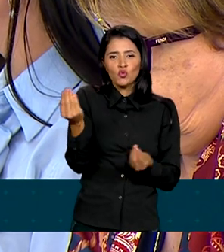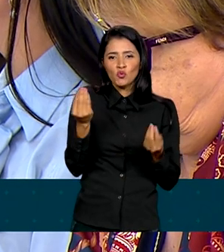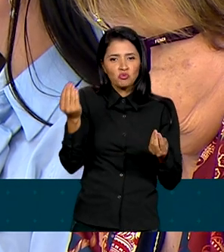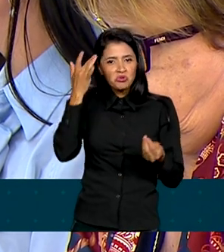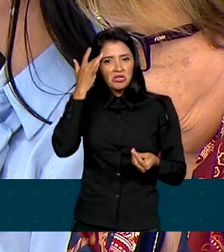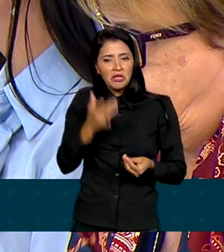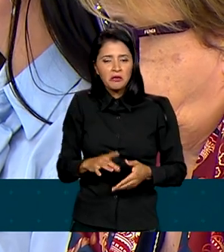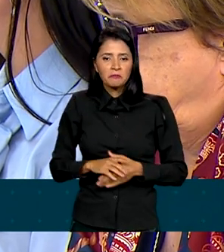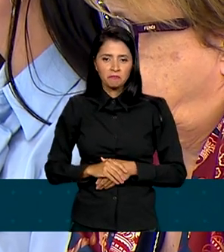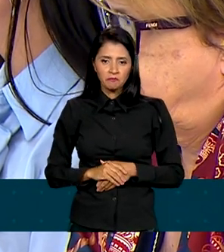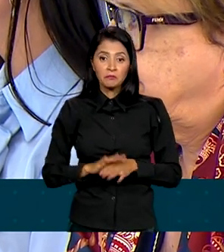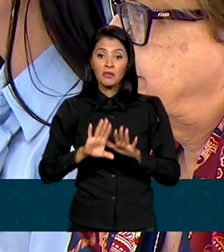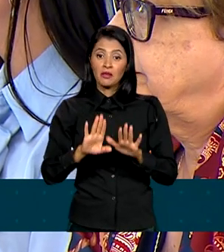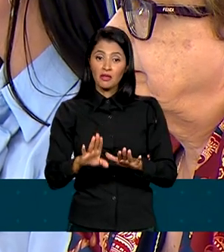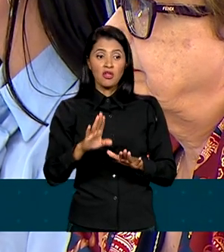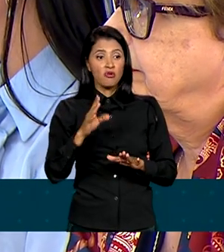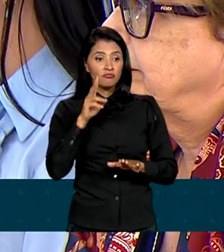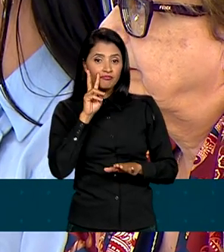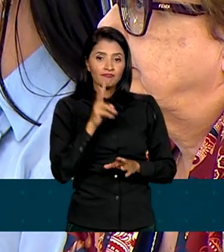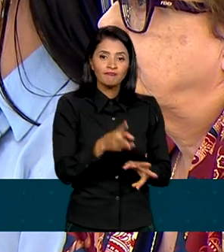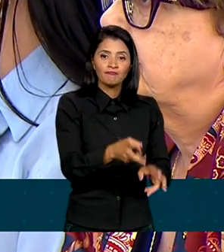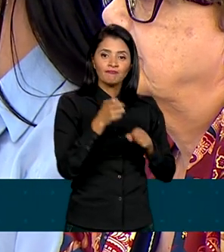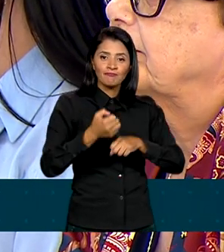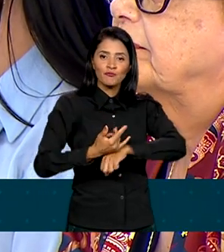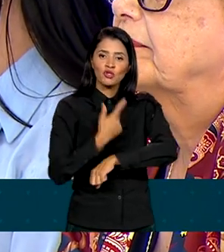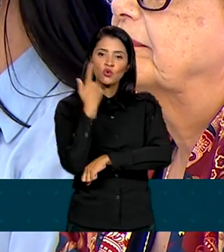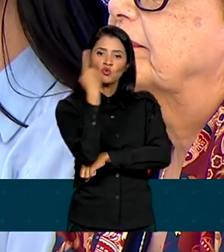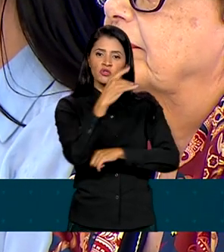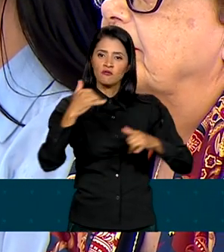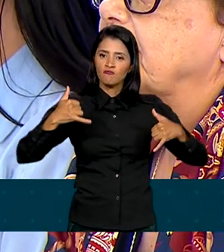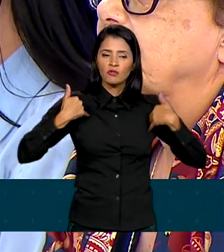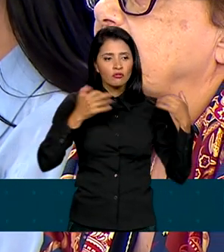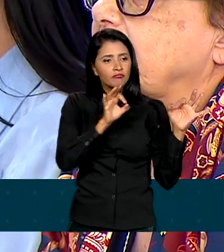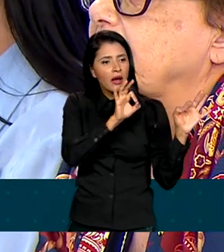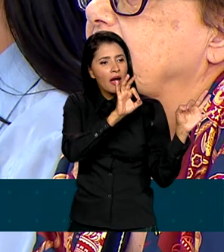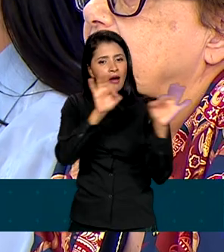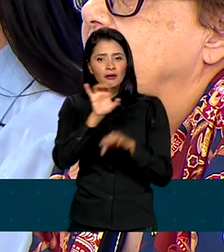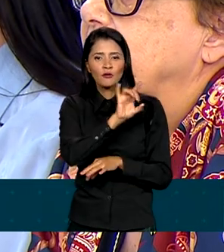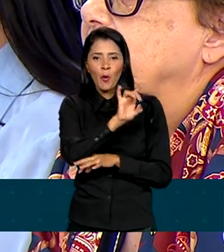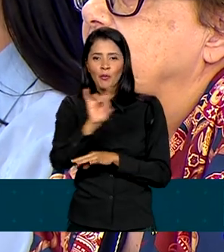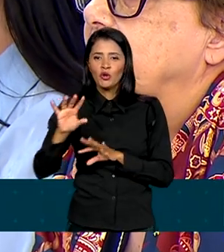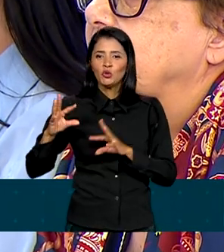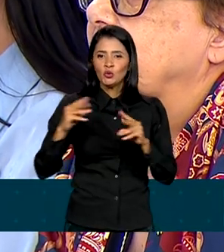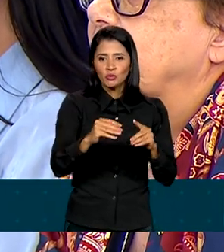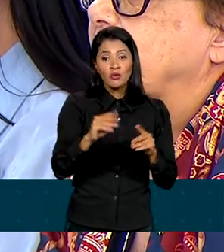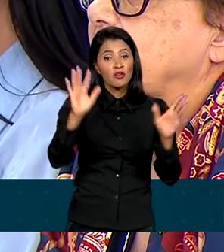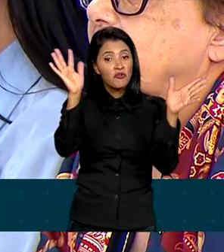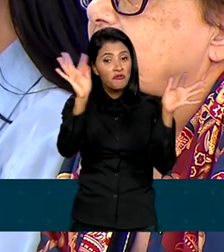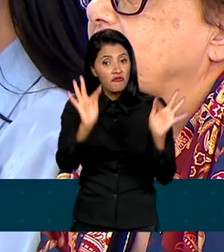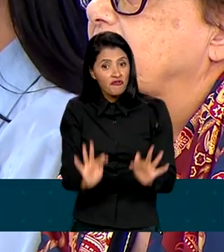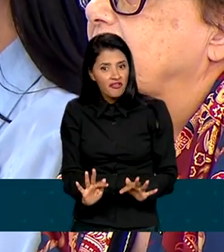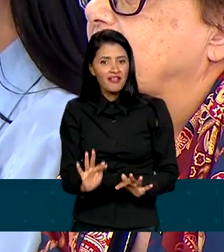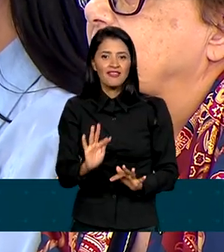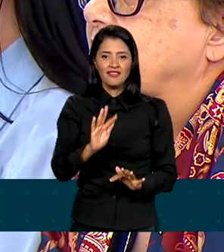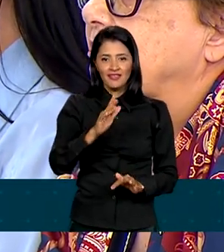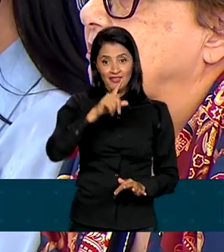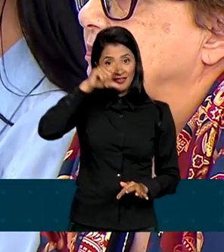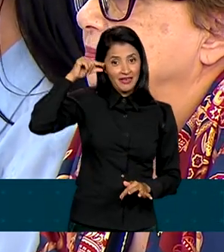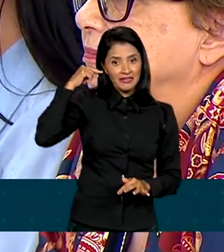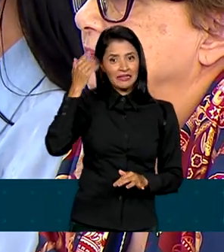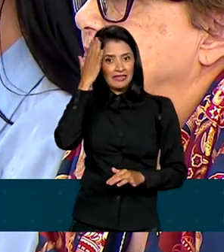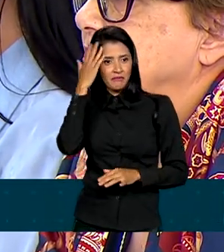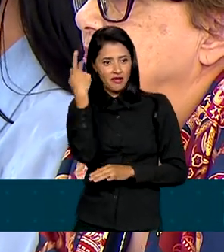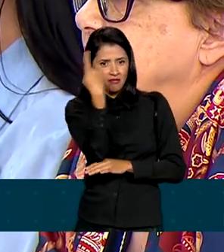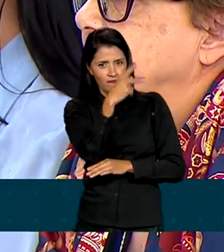do Senhor grande a cada dia nos seus eventos, acompanho cada coisa. Fico feliz, Janja, de saber que ele tem uma companheira,